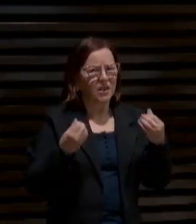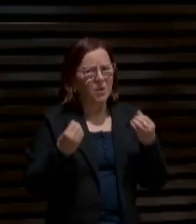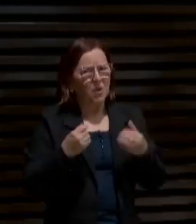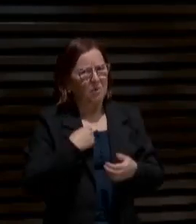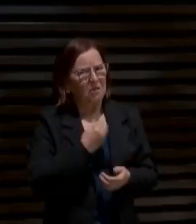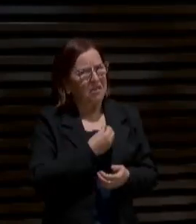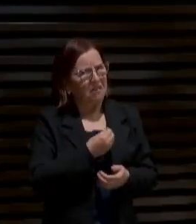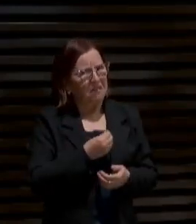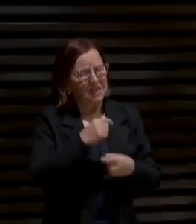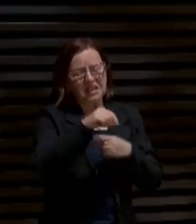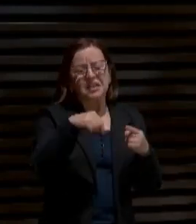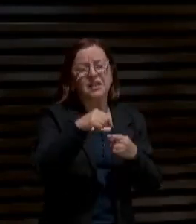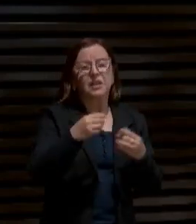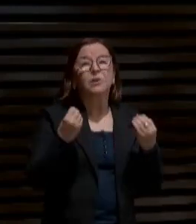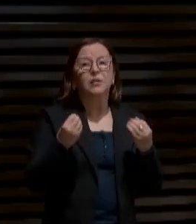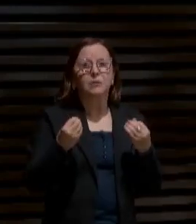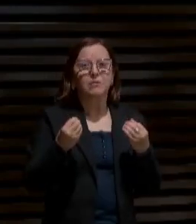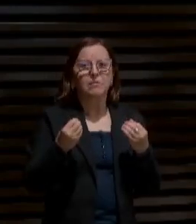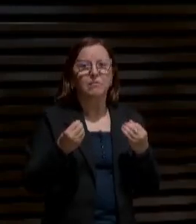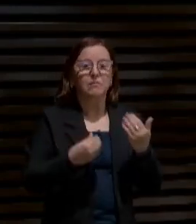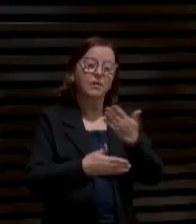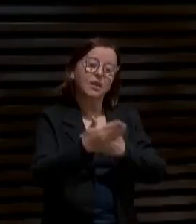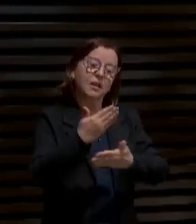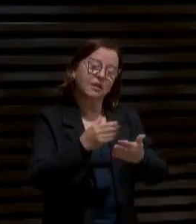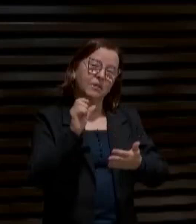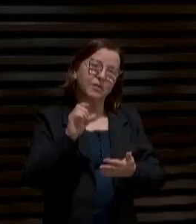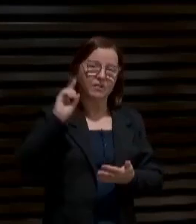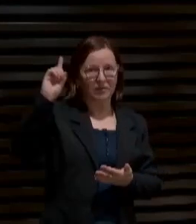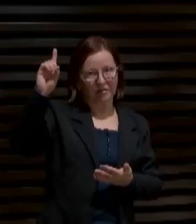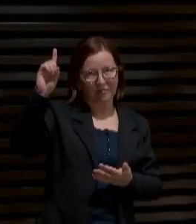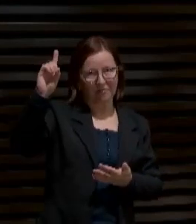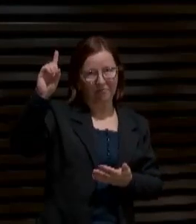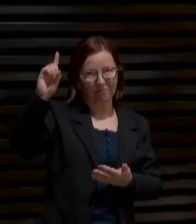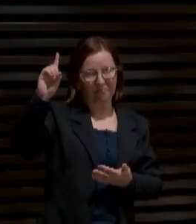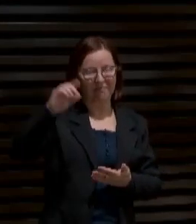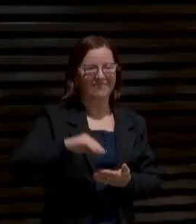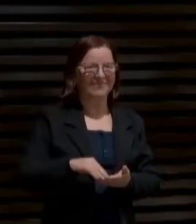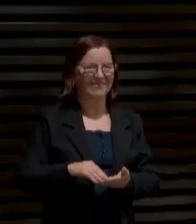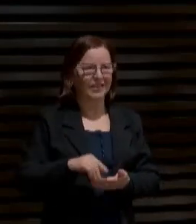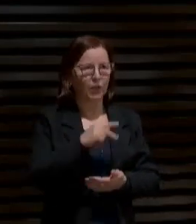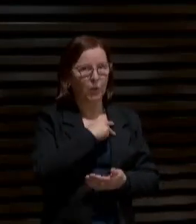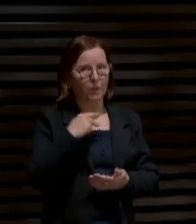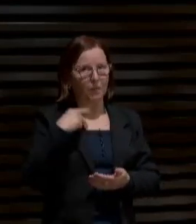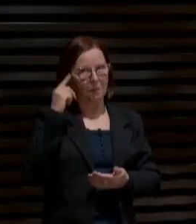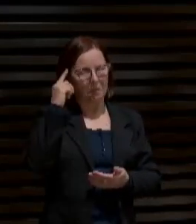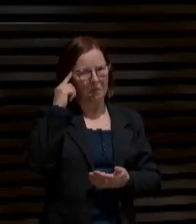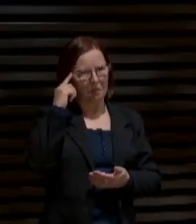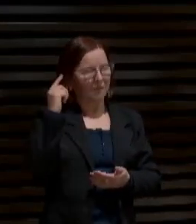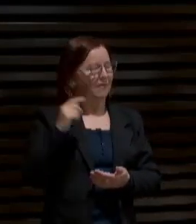como que eu vou andar em santidade com a palavra e não tem outro meio o pastor não vai te ensinar